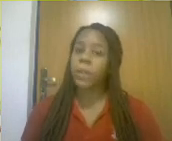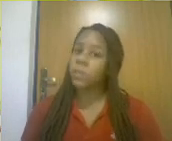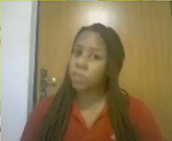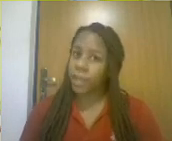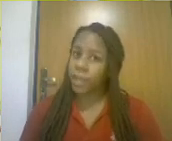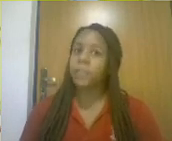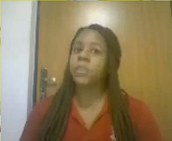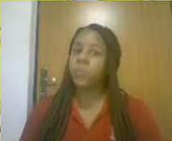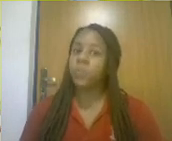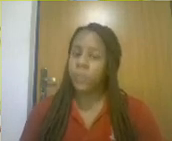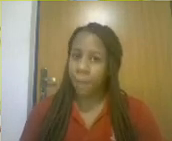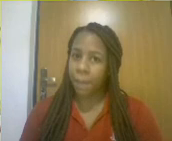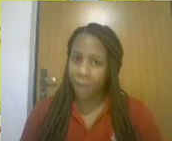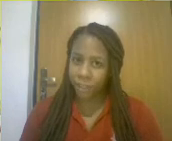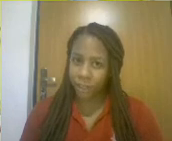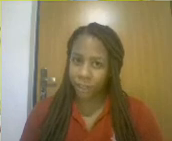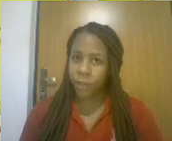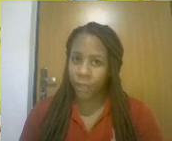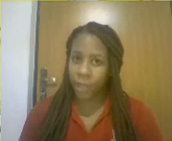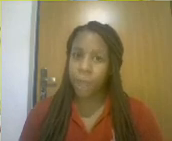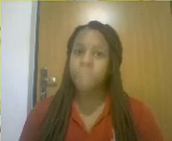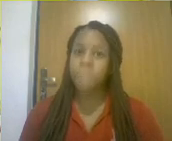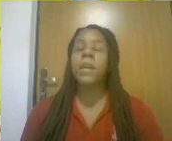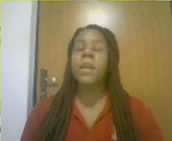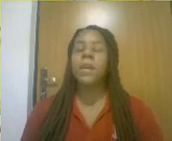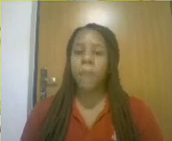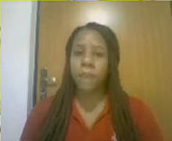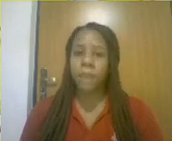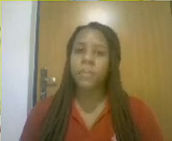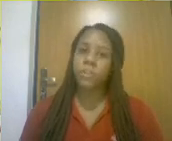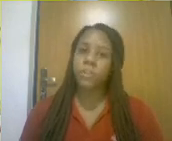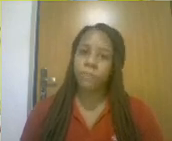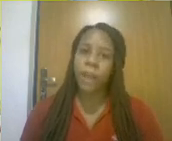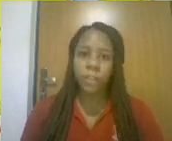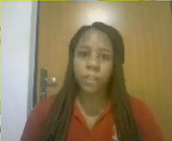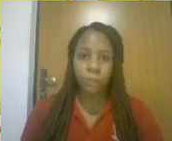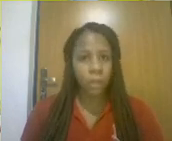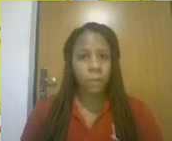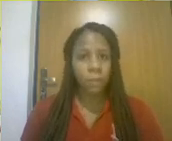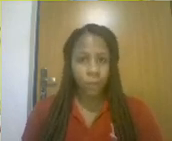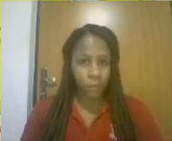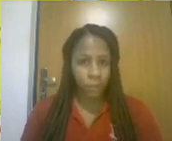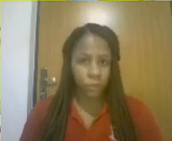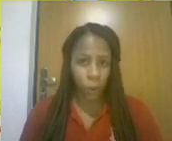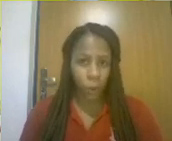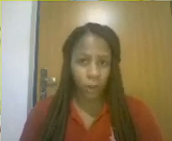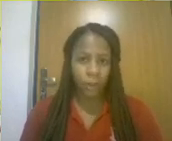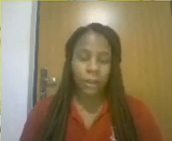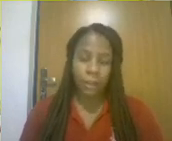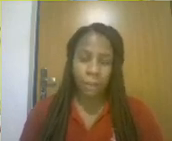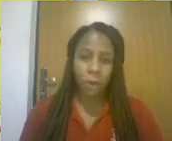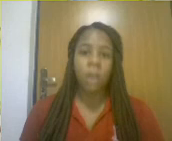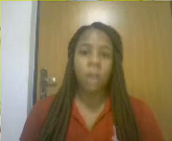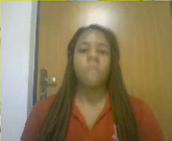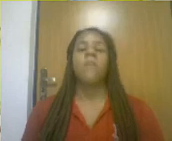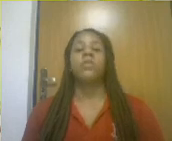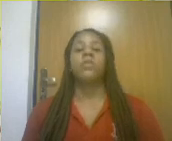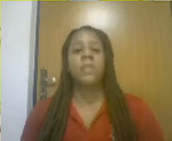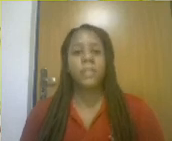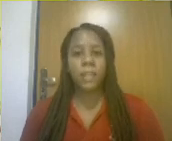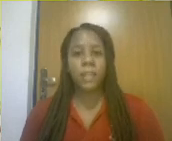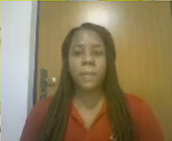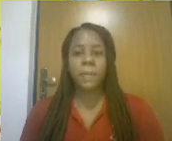rua, não se esqueça de usar a máscara, ok? Em breve a gente vai estar voltando para a nossa escola, tá bom?